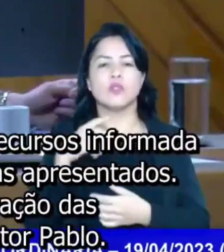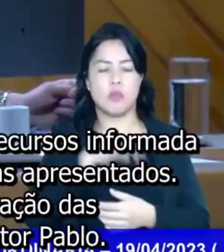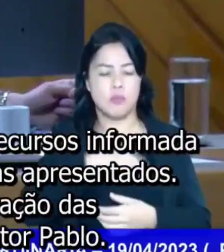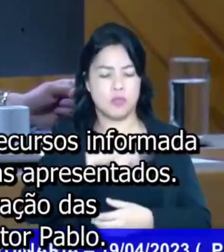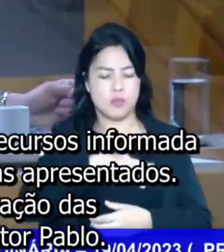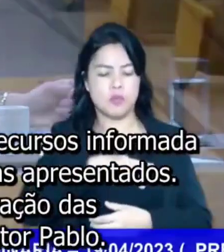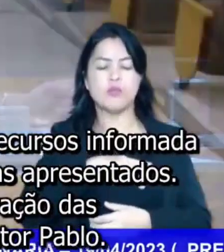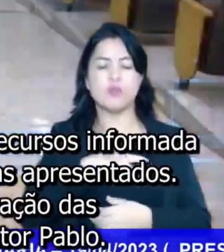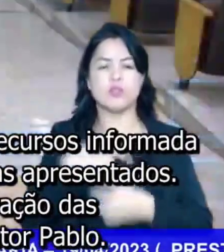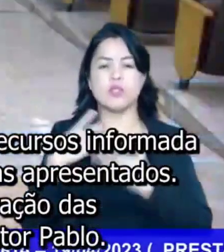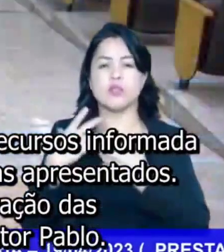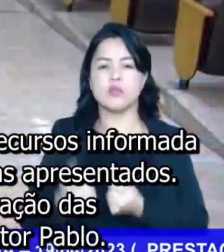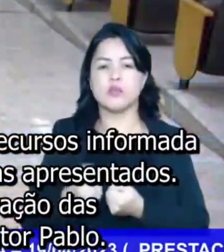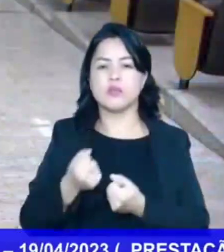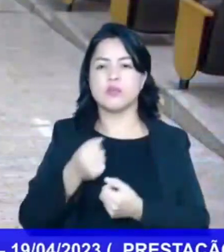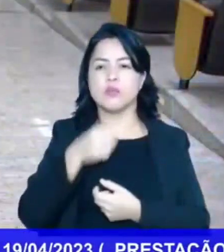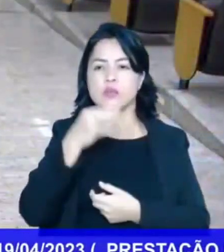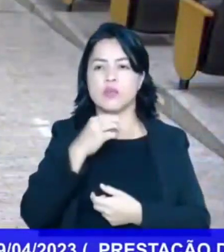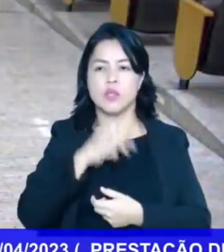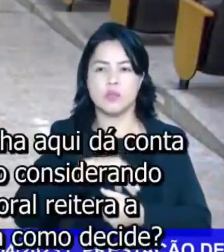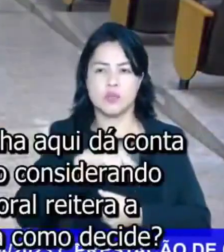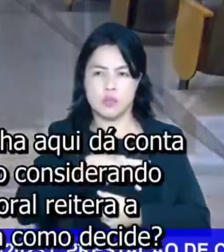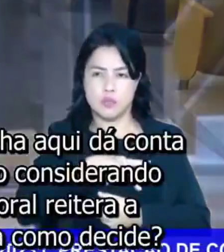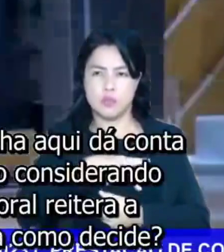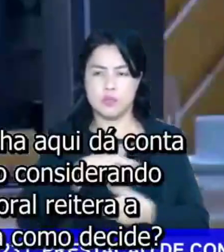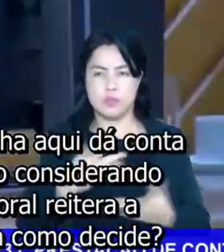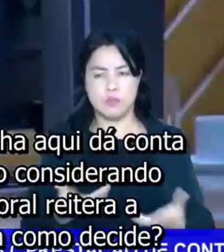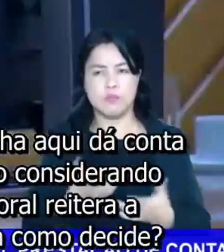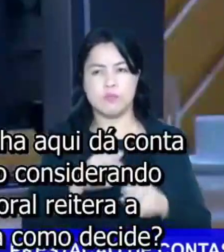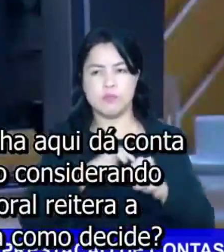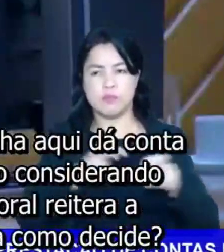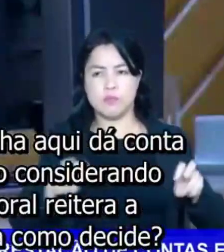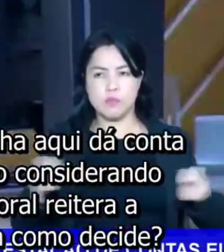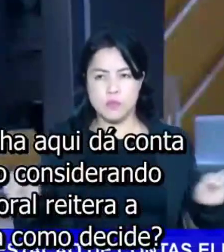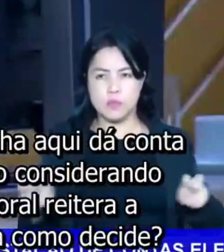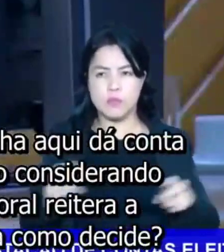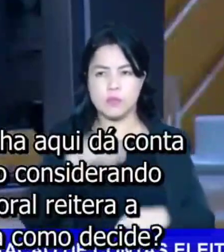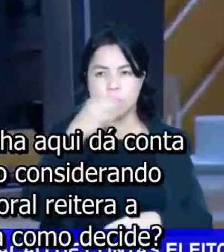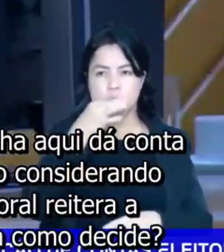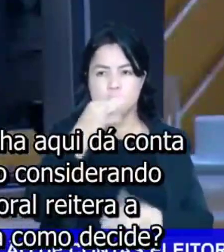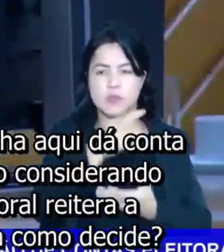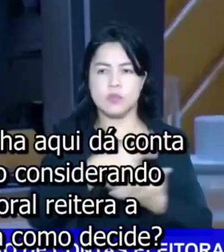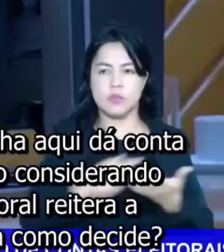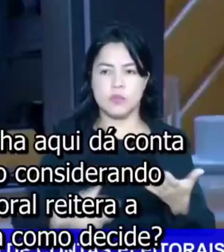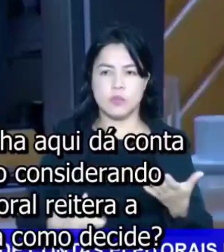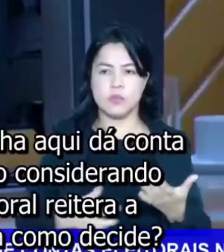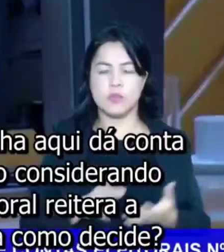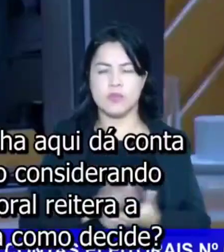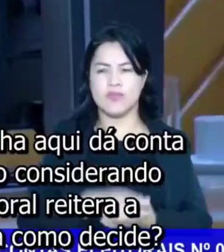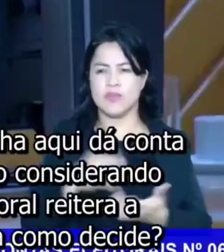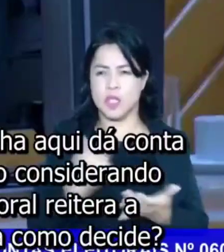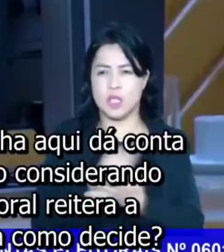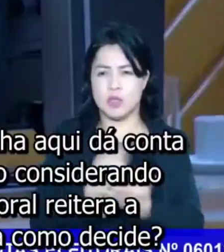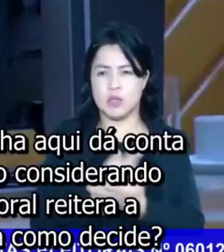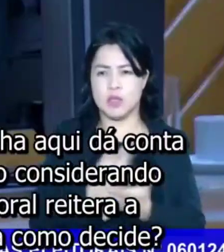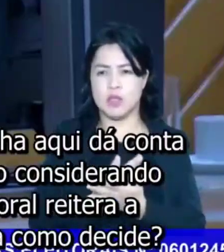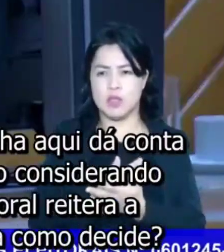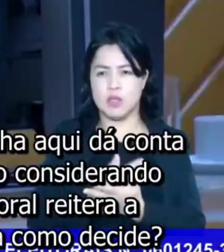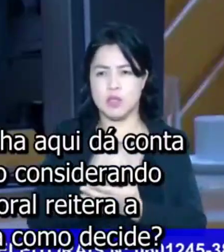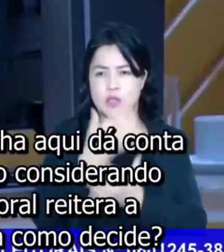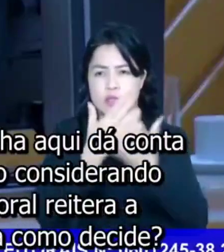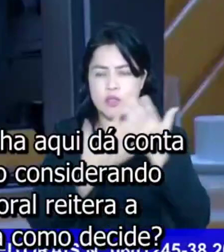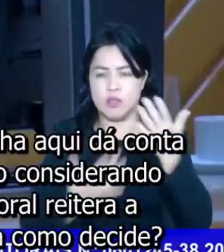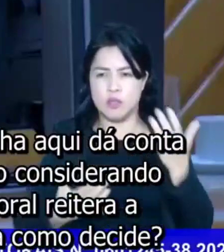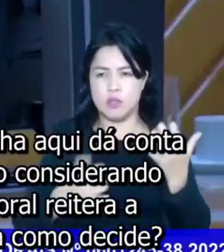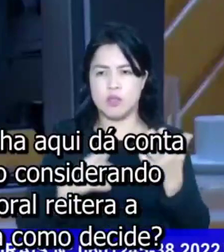o relatório. Relatório, doutor Pablo. Excelentíssimo presidente, excelentíssimo À sua relatora, mesa, doutor Pablo, procurador do Ministério Público, fazendo